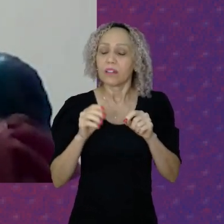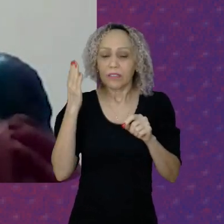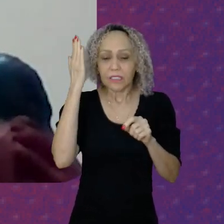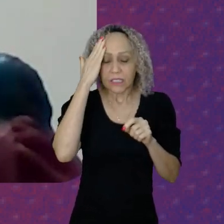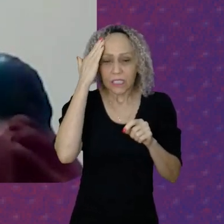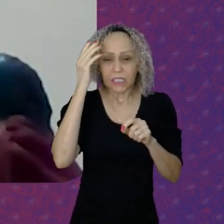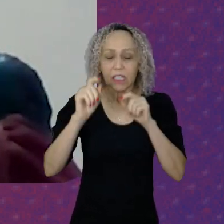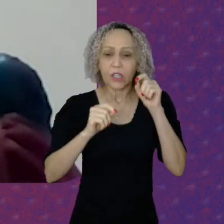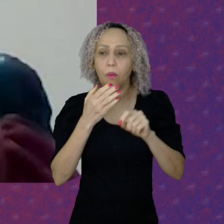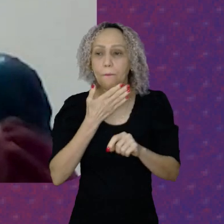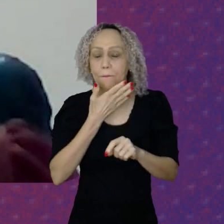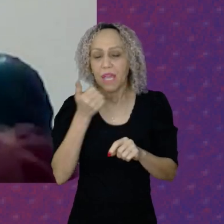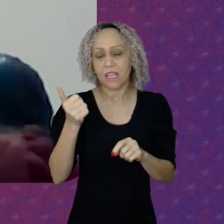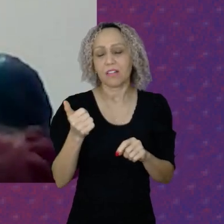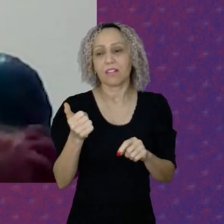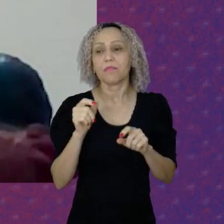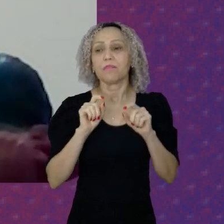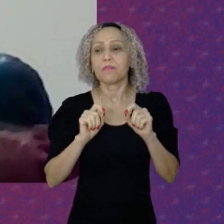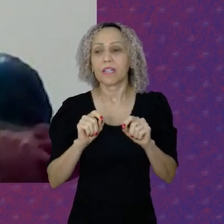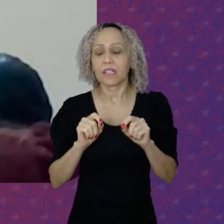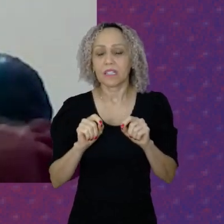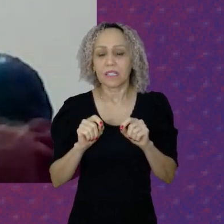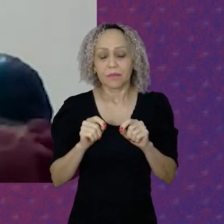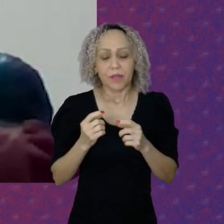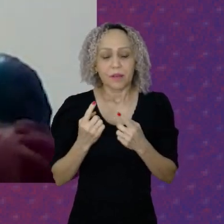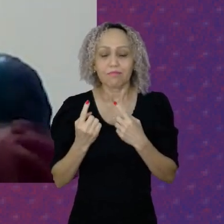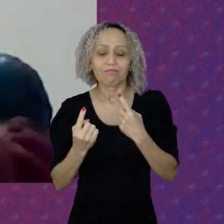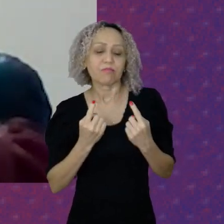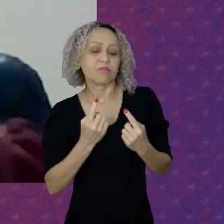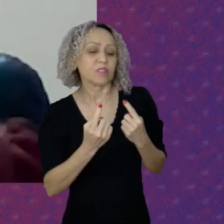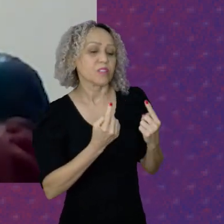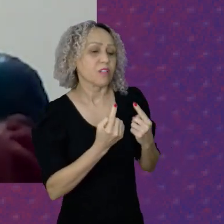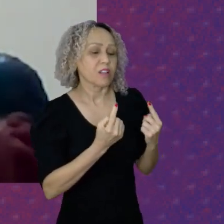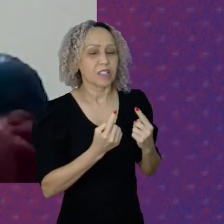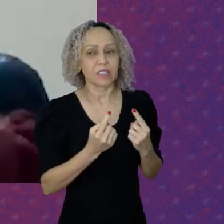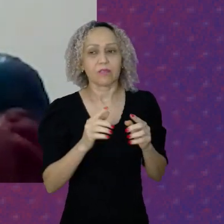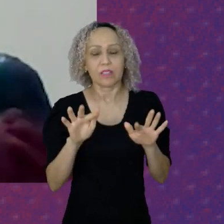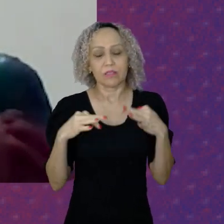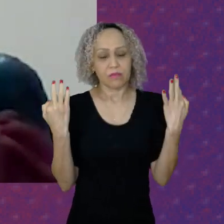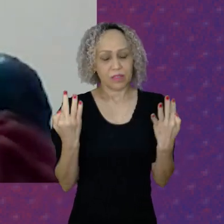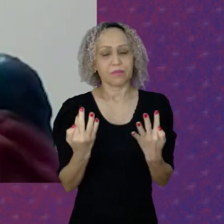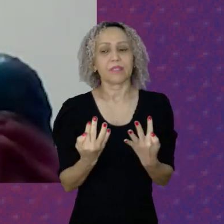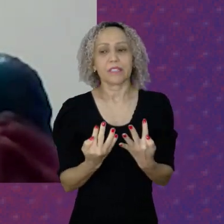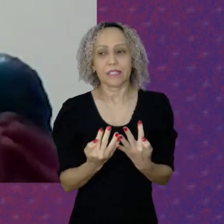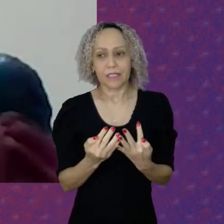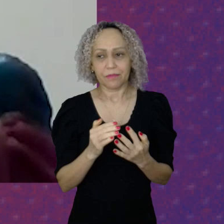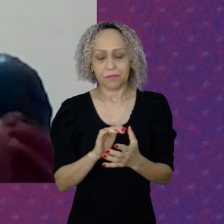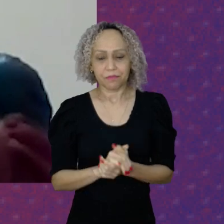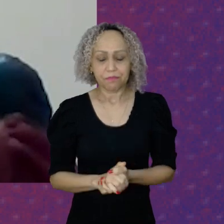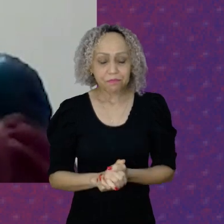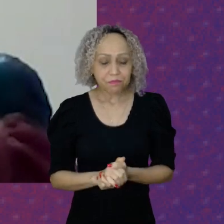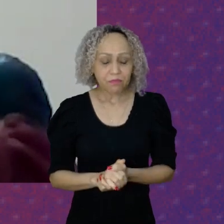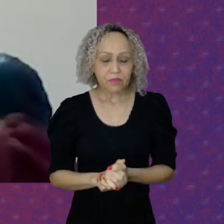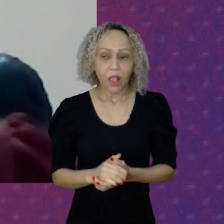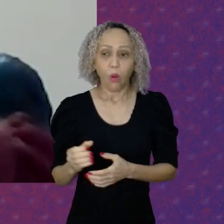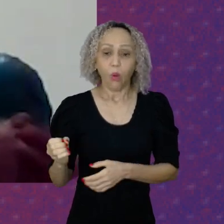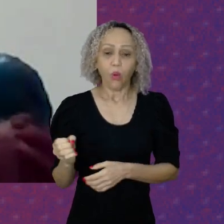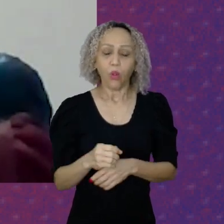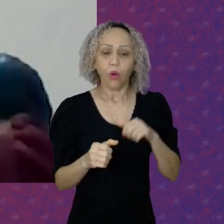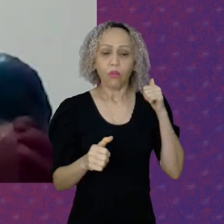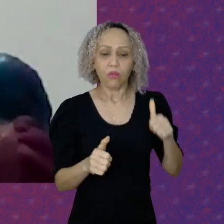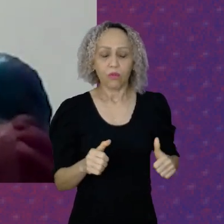entendendo melhor do programa para ir também dialogando com as famílias beneficiárias. Então, o novo Bolsa Família, ele volta